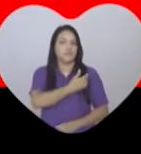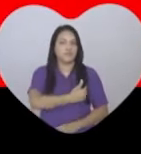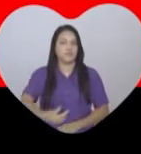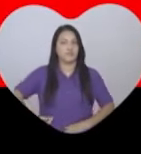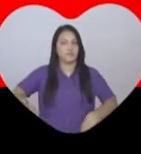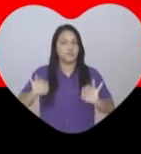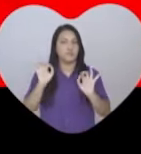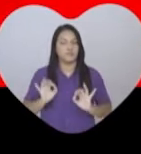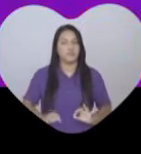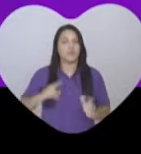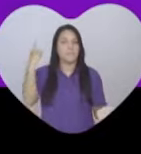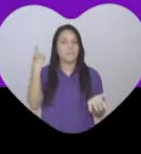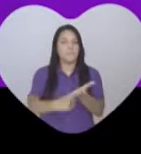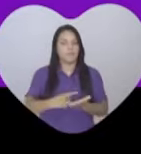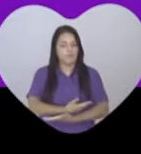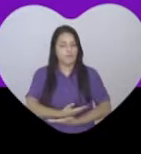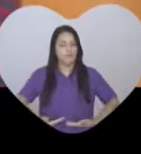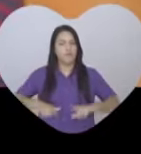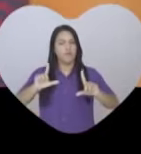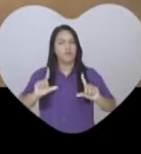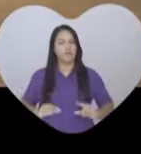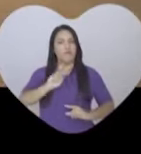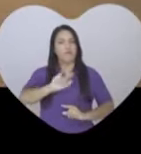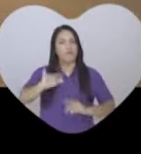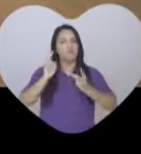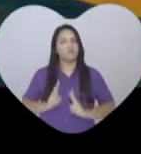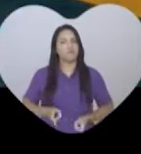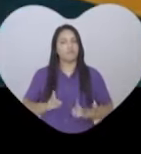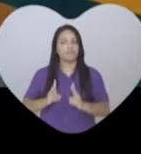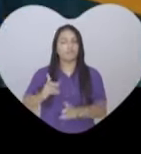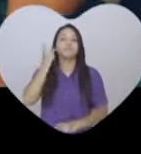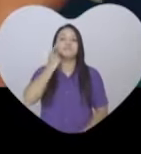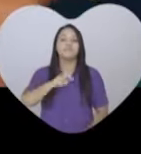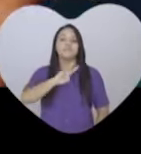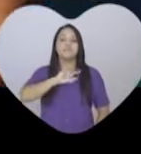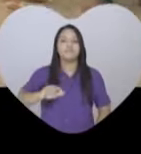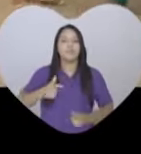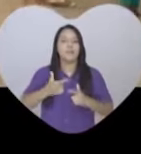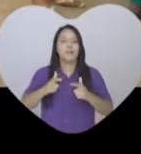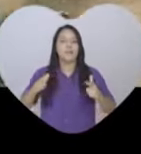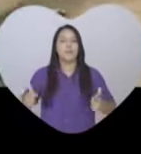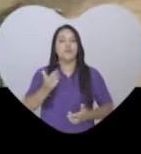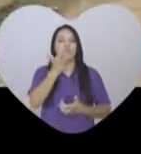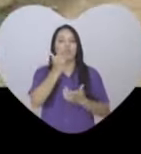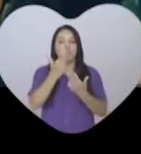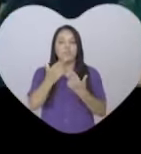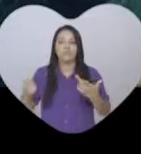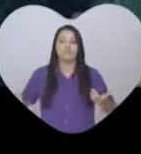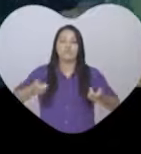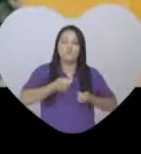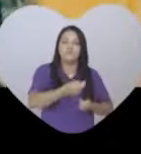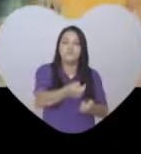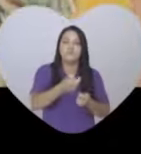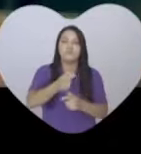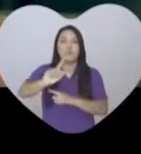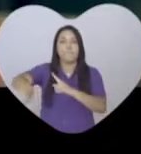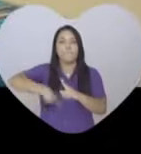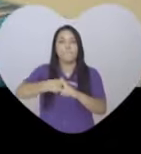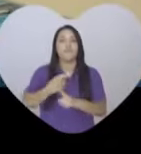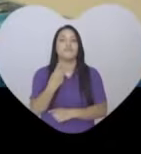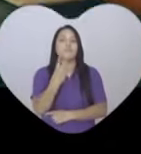Com Paulo governador é certo. O pacto contra a fome vai continuar. Paulo vai ampliar a distribuição de